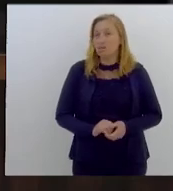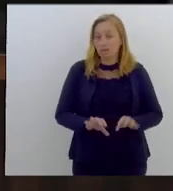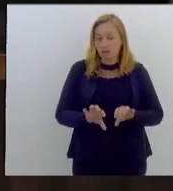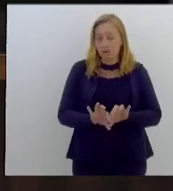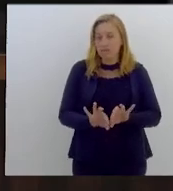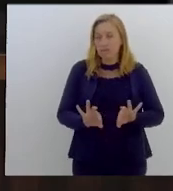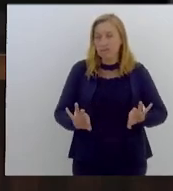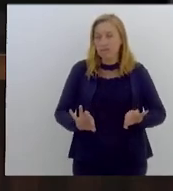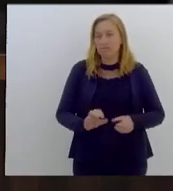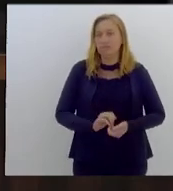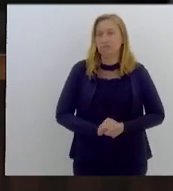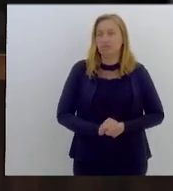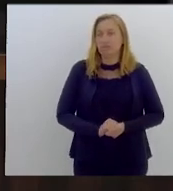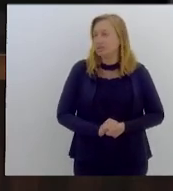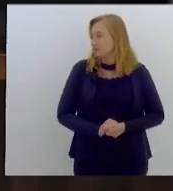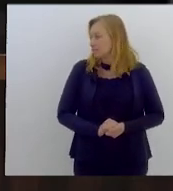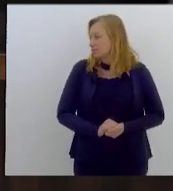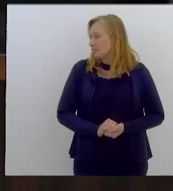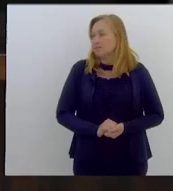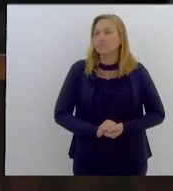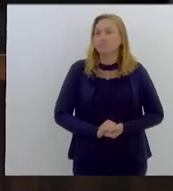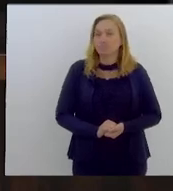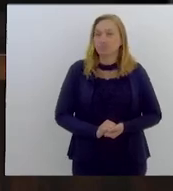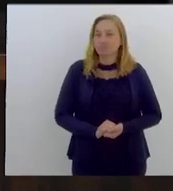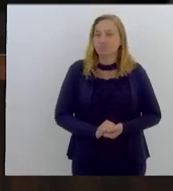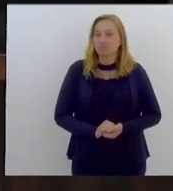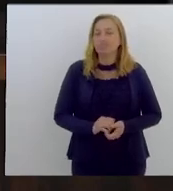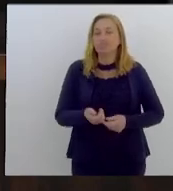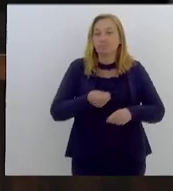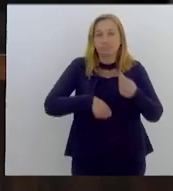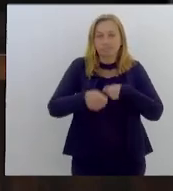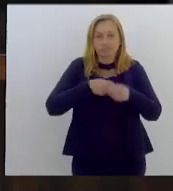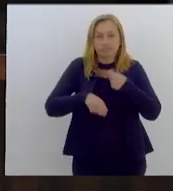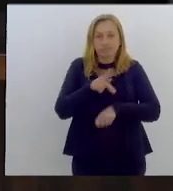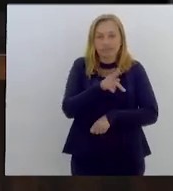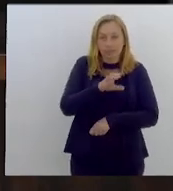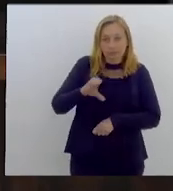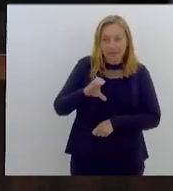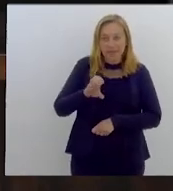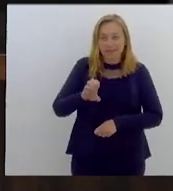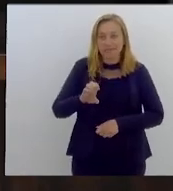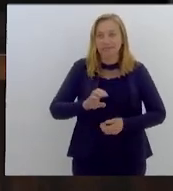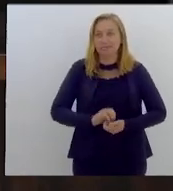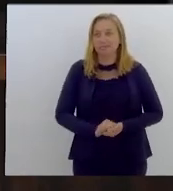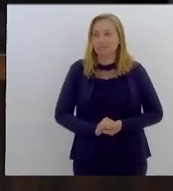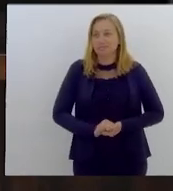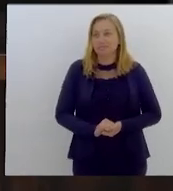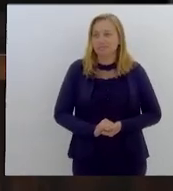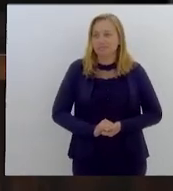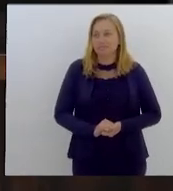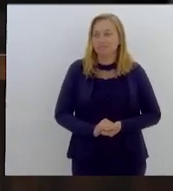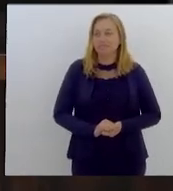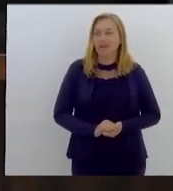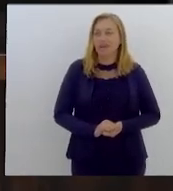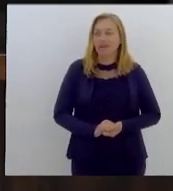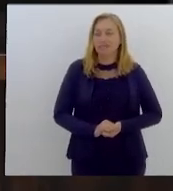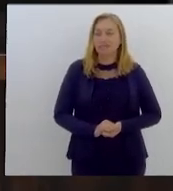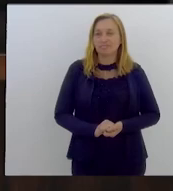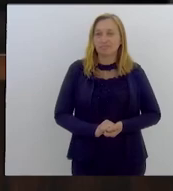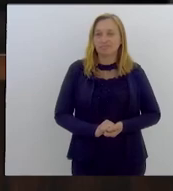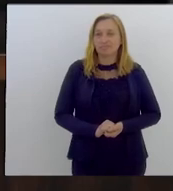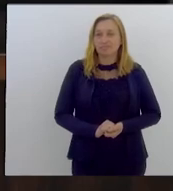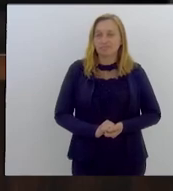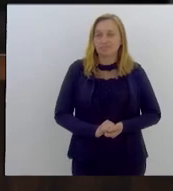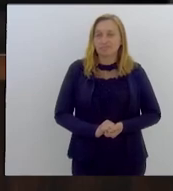aumentar o valor. Até. Dá para negociar até, tá certo? Em relação à questão de restrição, não dá,